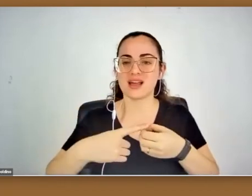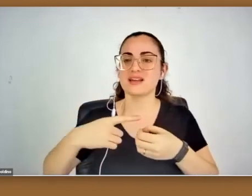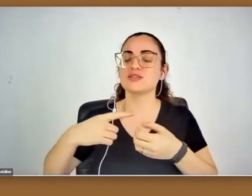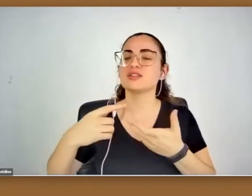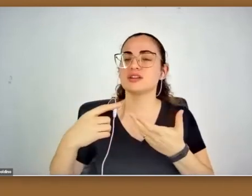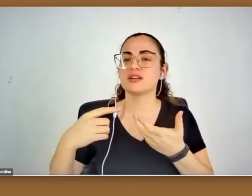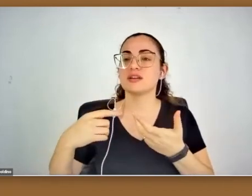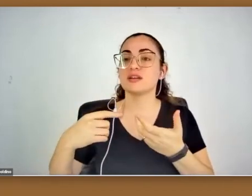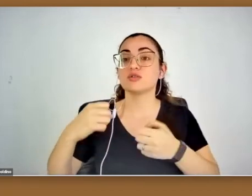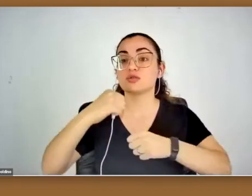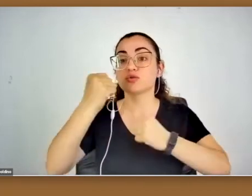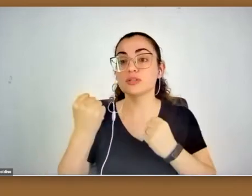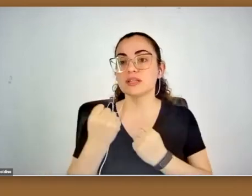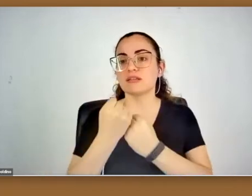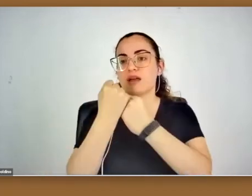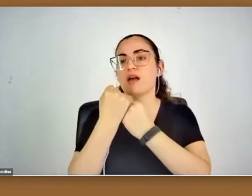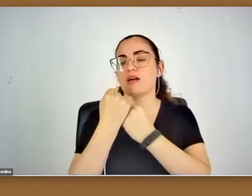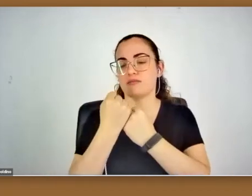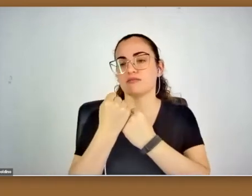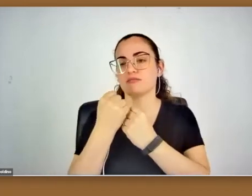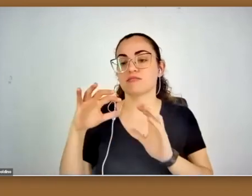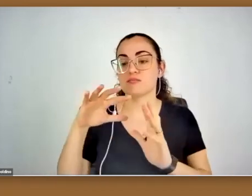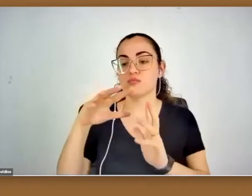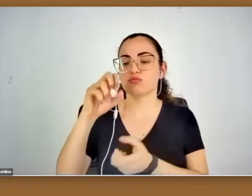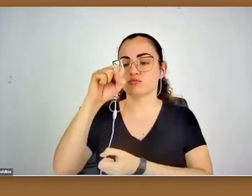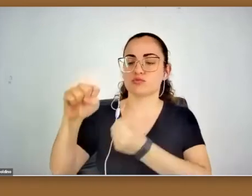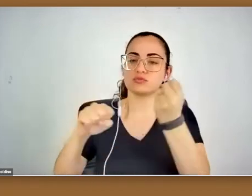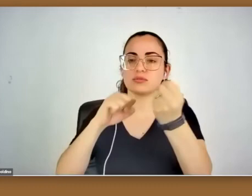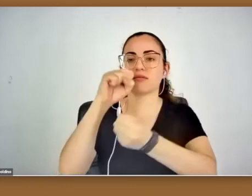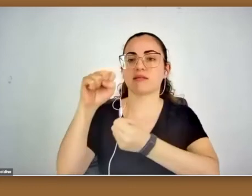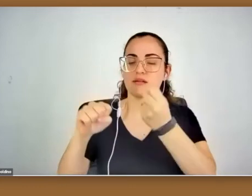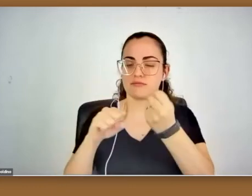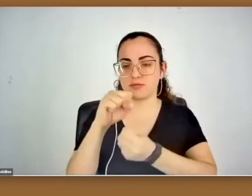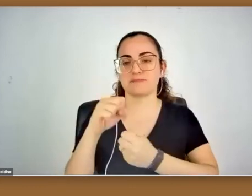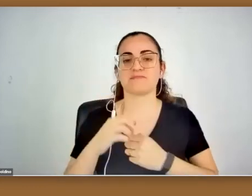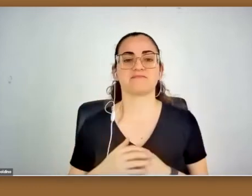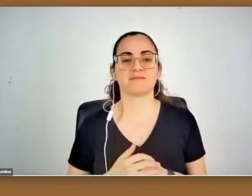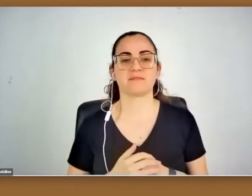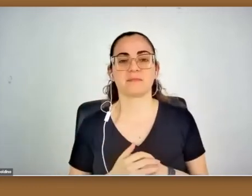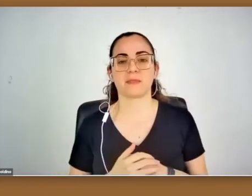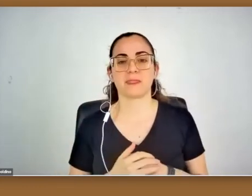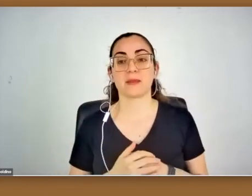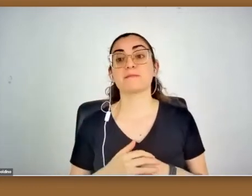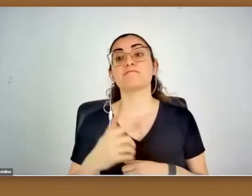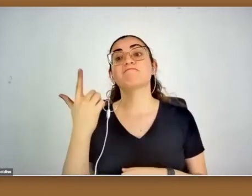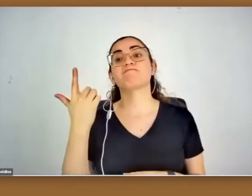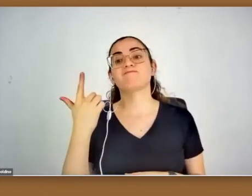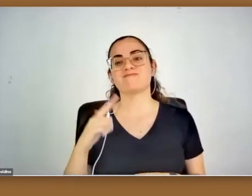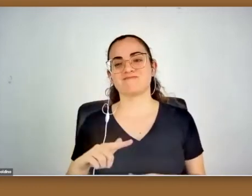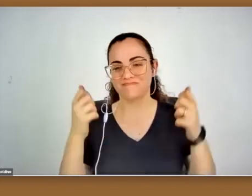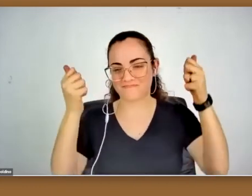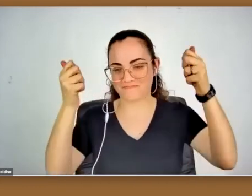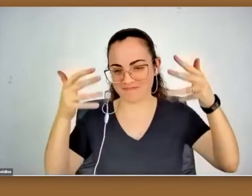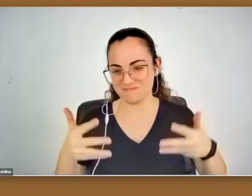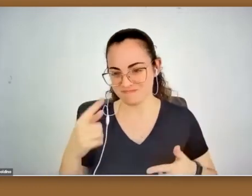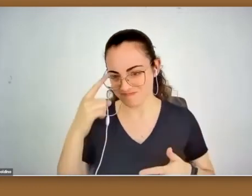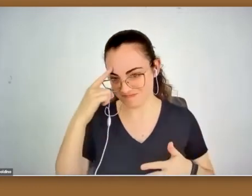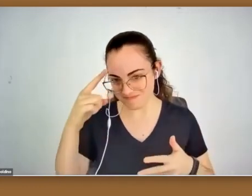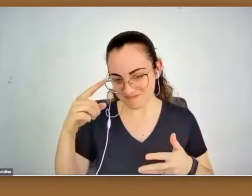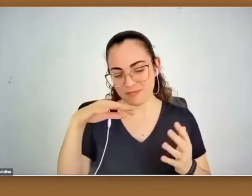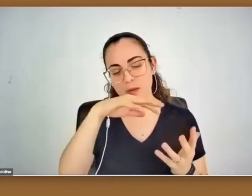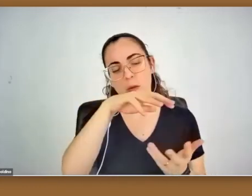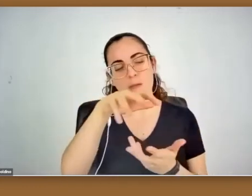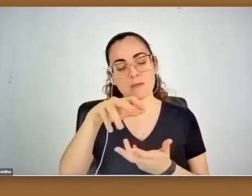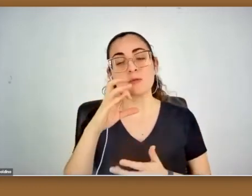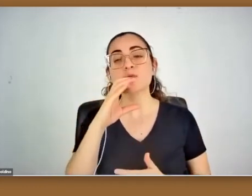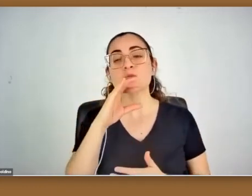ambiental, tá? E a questão de ações contra, né, a mudança global do clima, o aquecimento global.